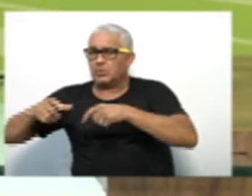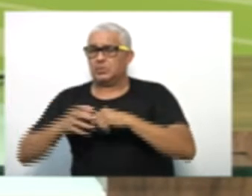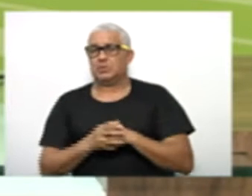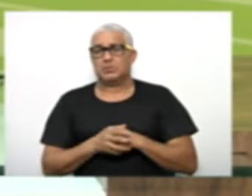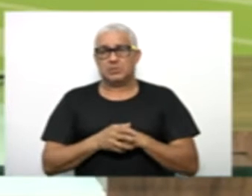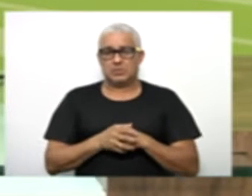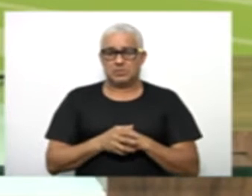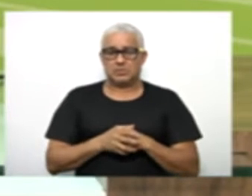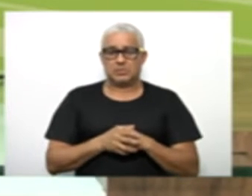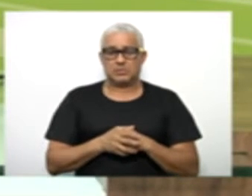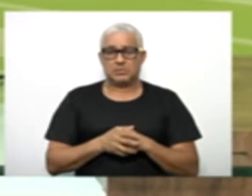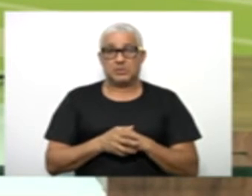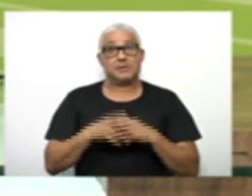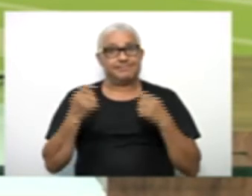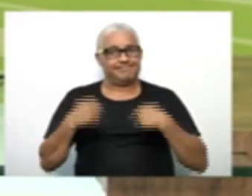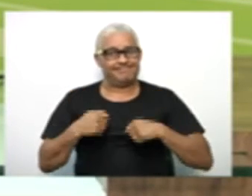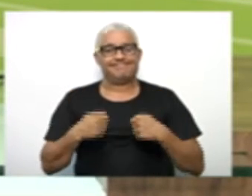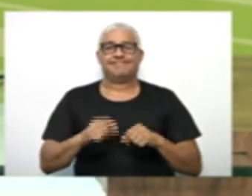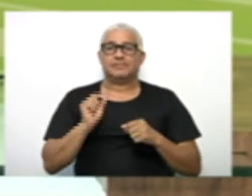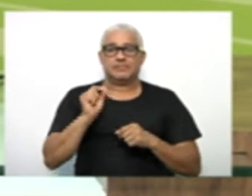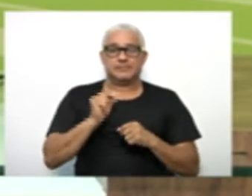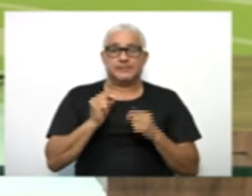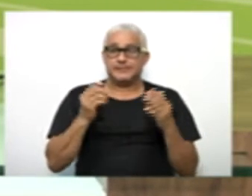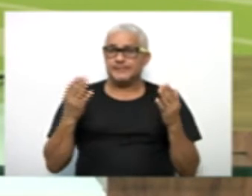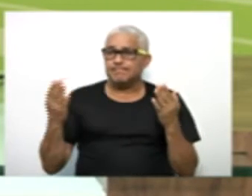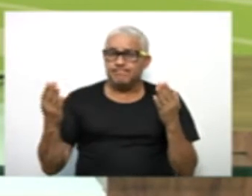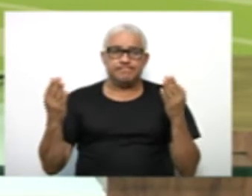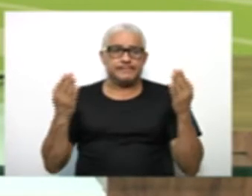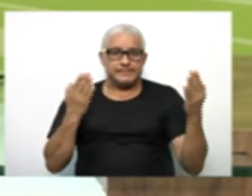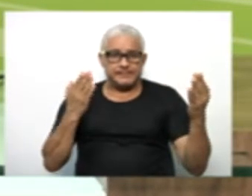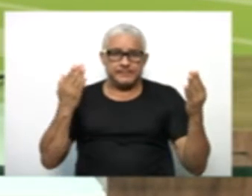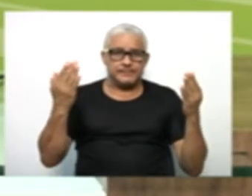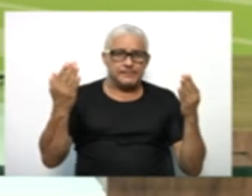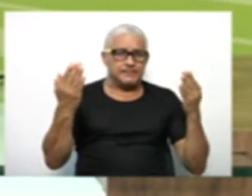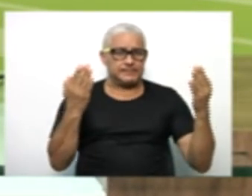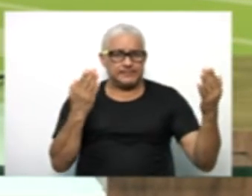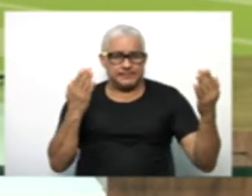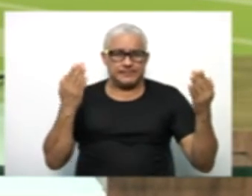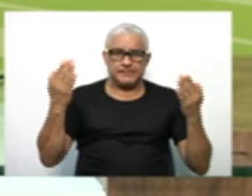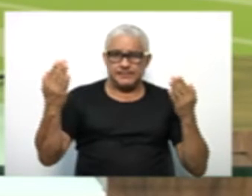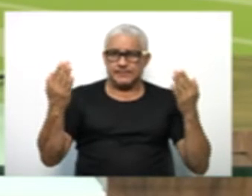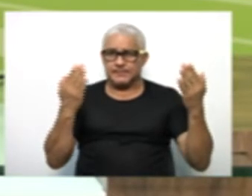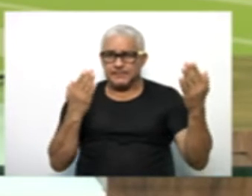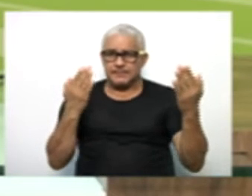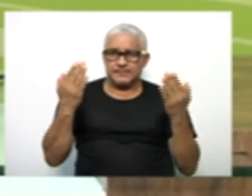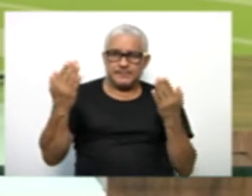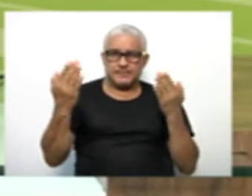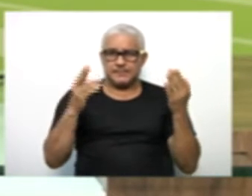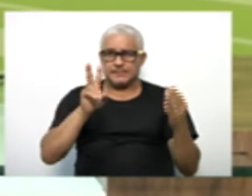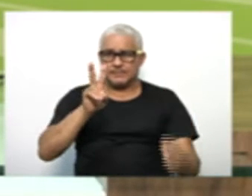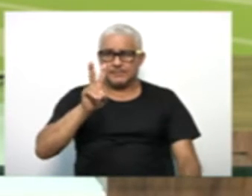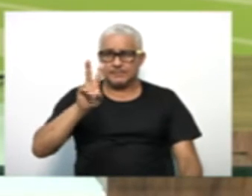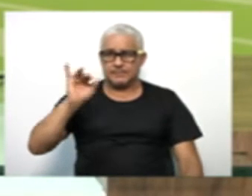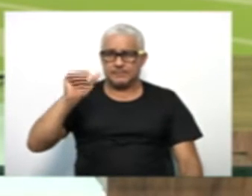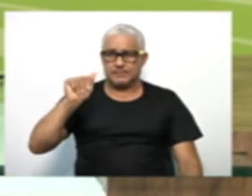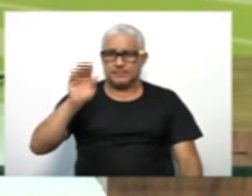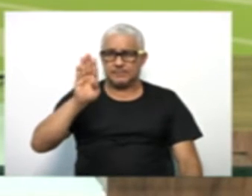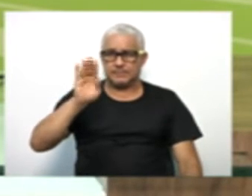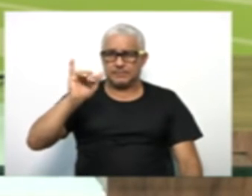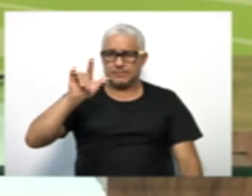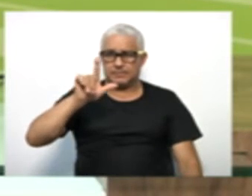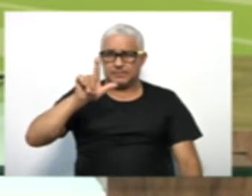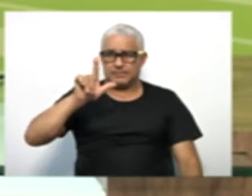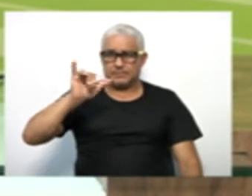aí é necessário fazer análise, né, de viabilidade, que é o que nós vamos ver nos